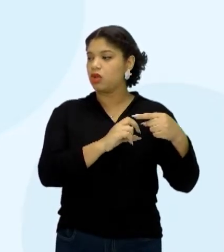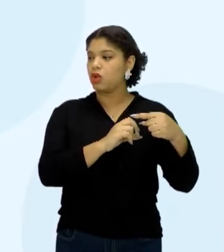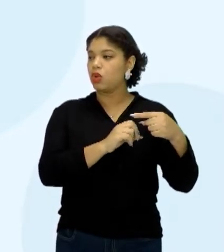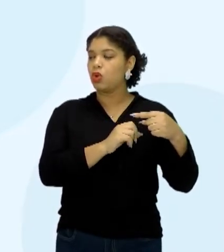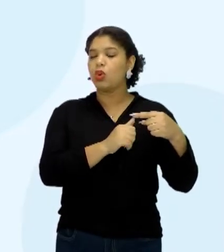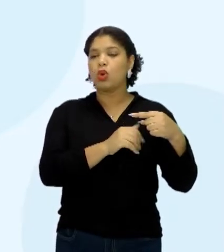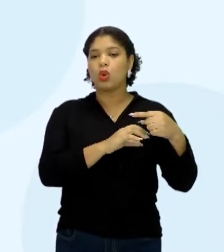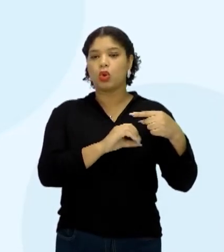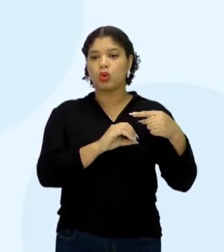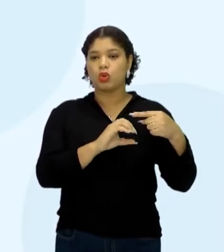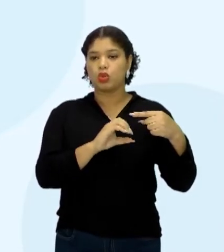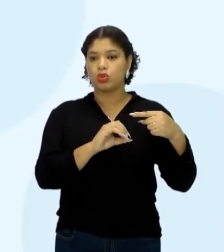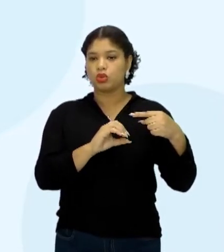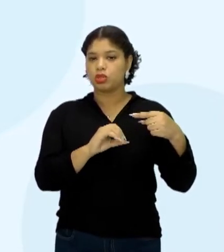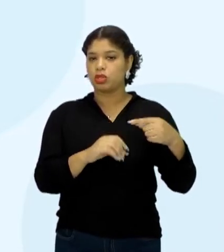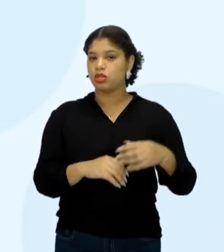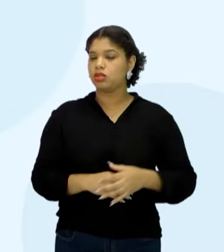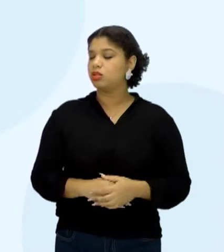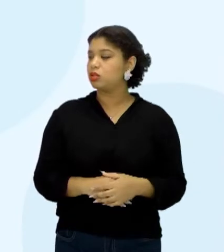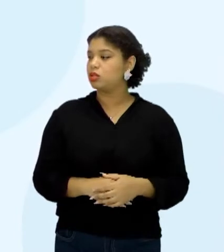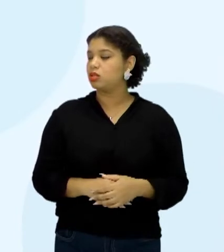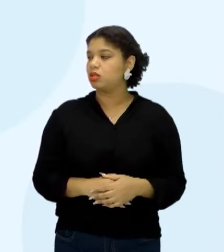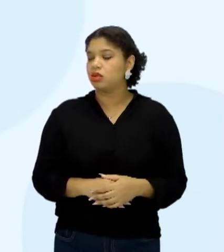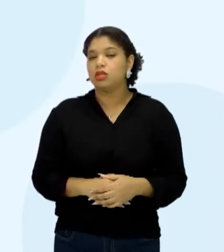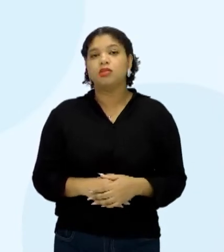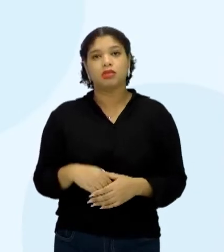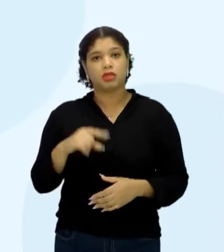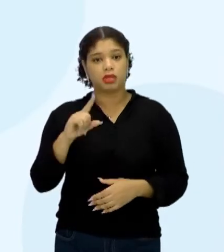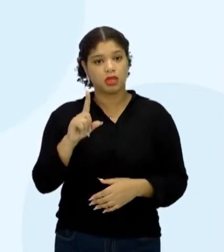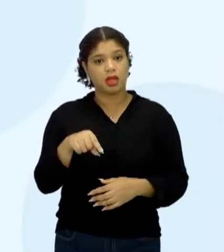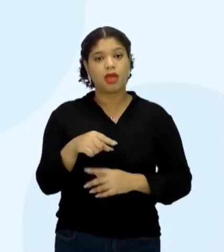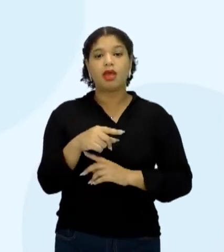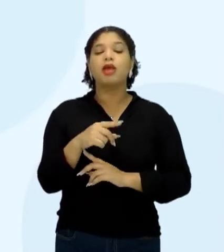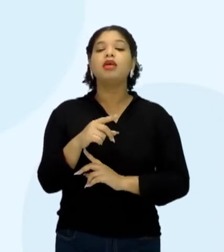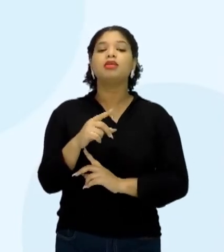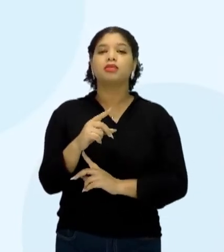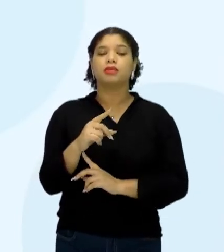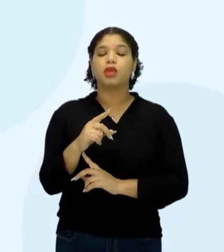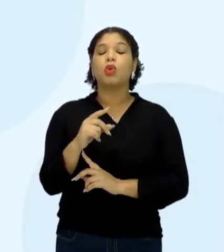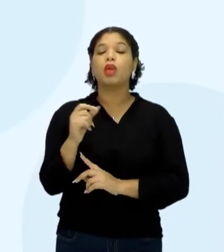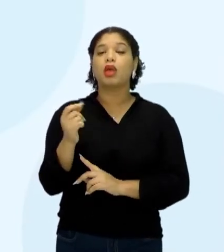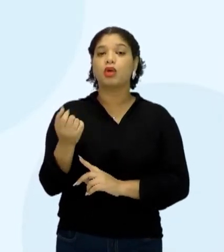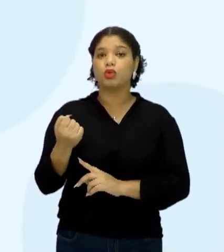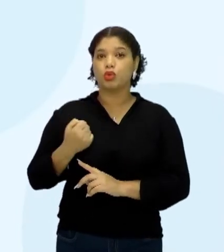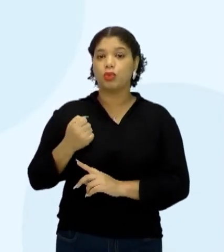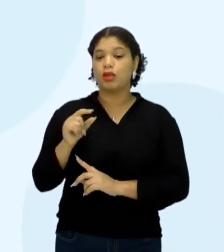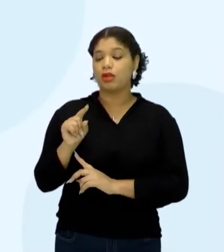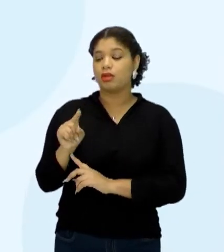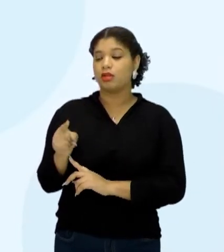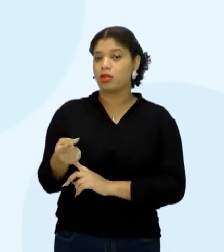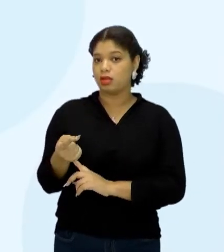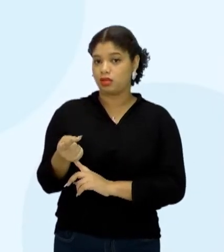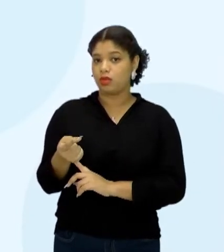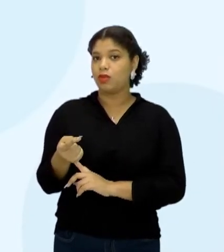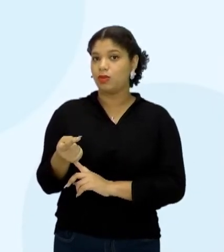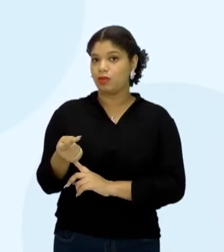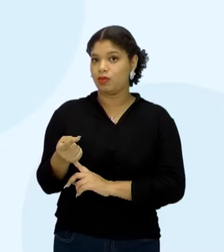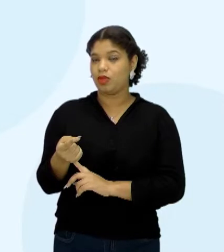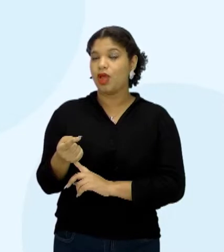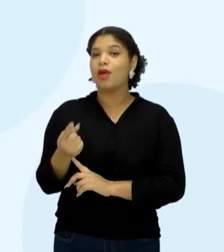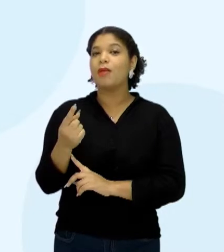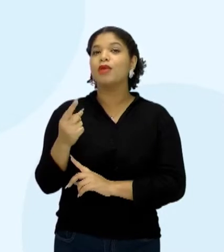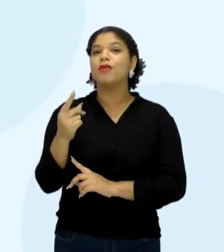gente tem esse 25 por 100, a gente lê 25 centésimos, ou seja, o número 25 com duas